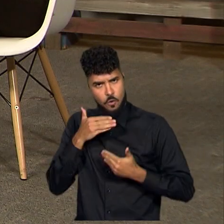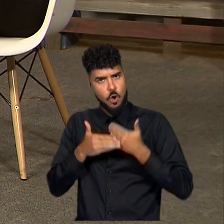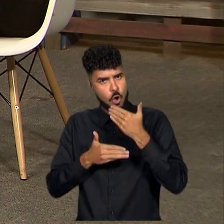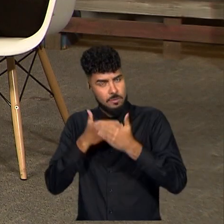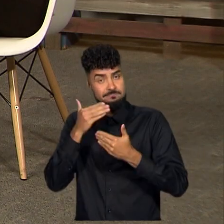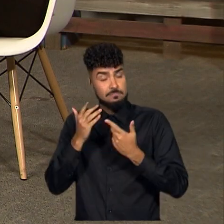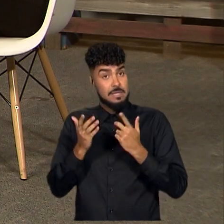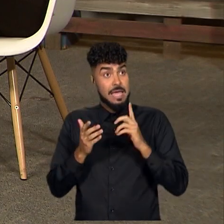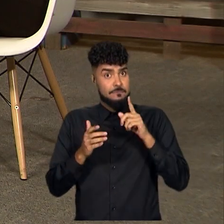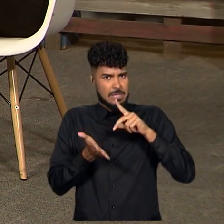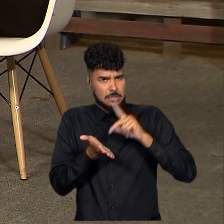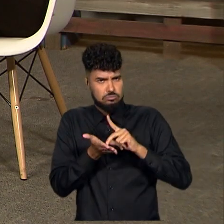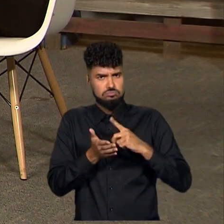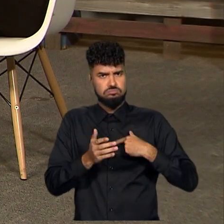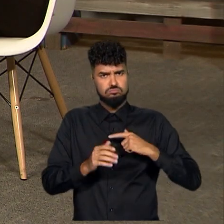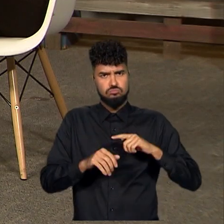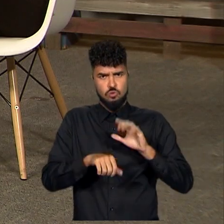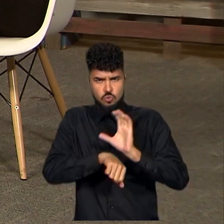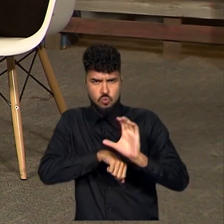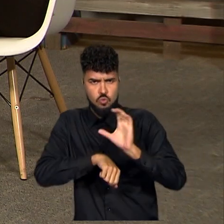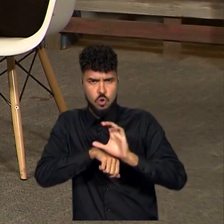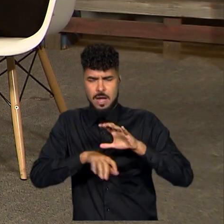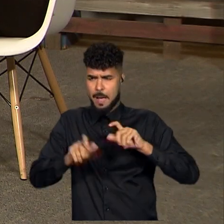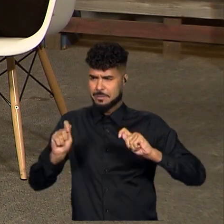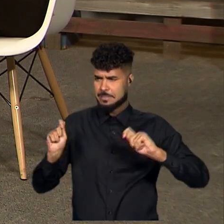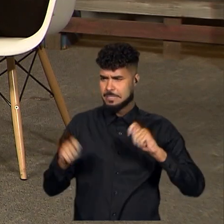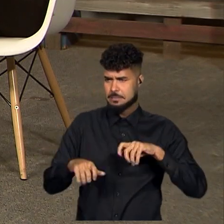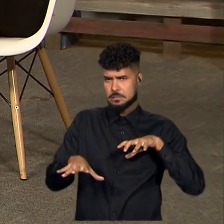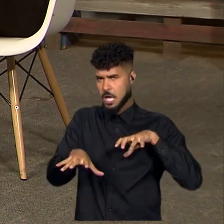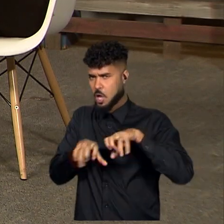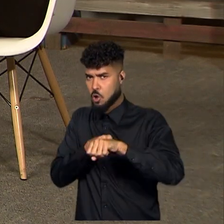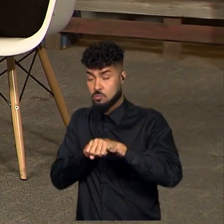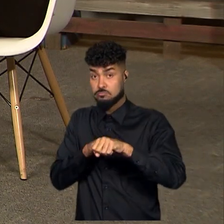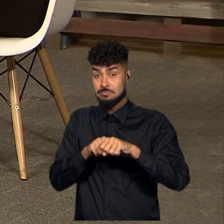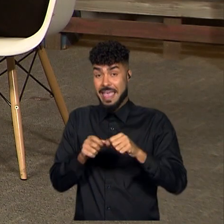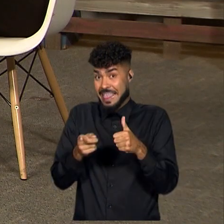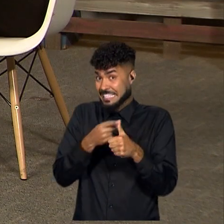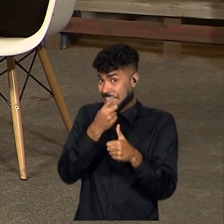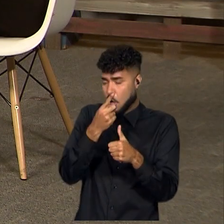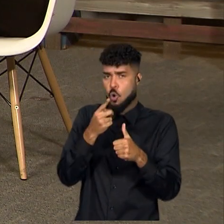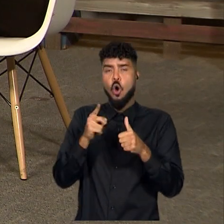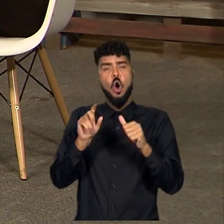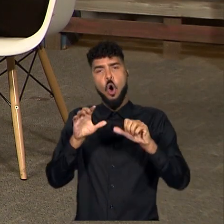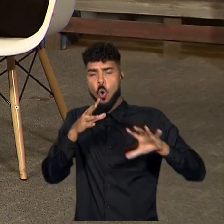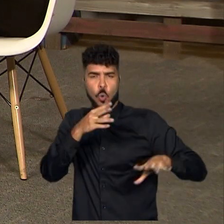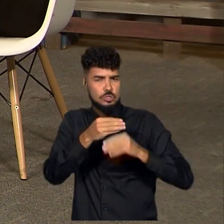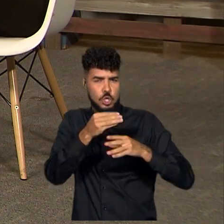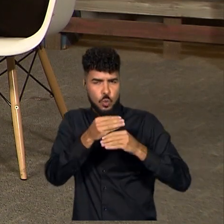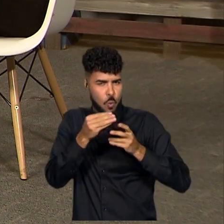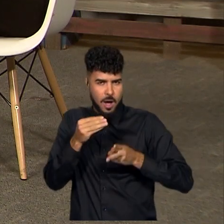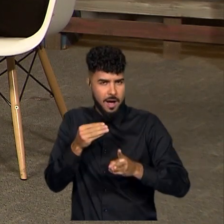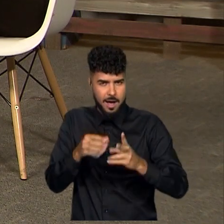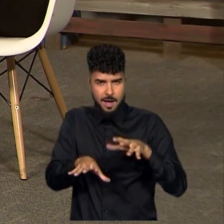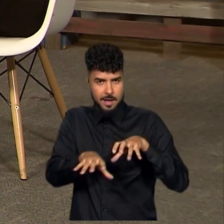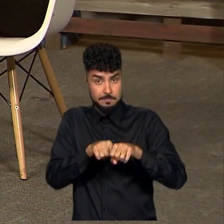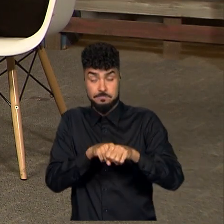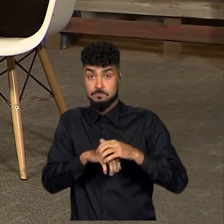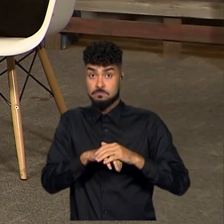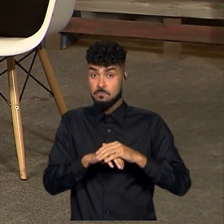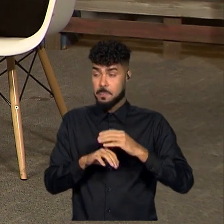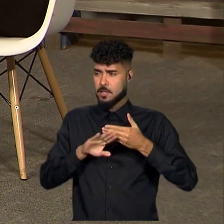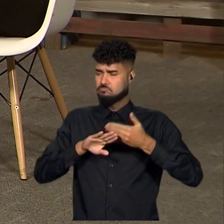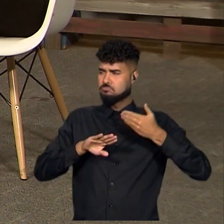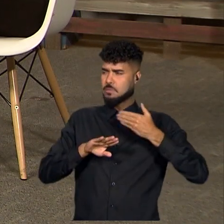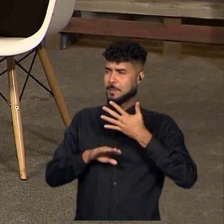processo bastante robusto de capacitação, de formação, seja ela inicial, seja continuada. Nos últimos anos, a gente tem mais ou menos,